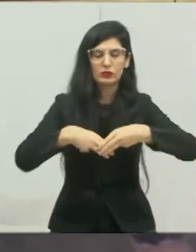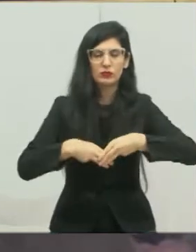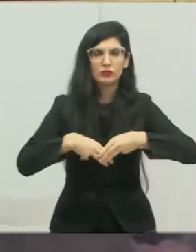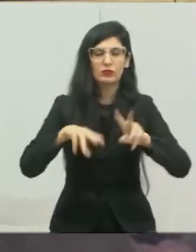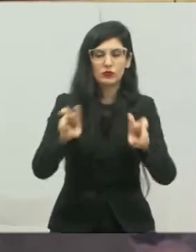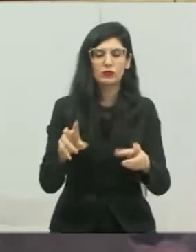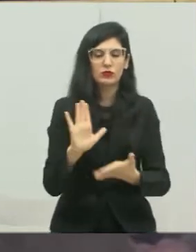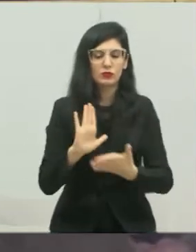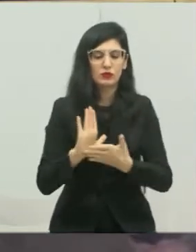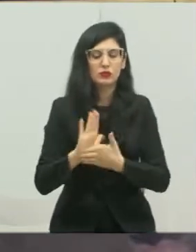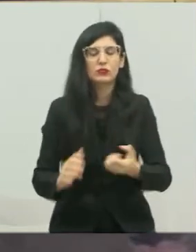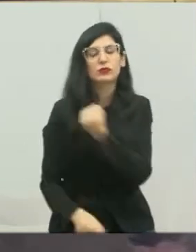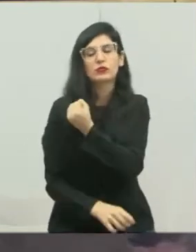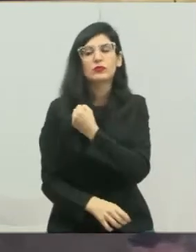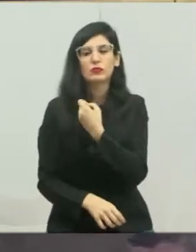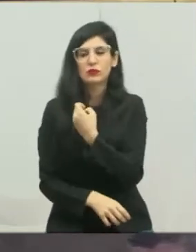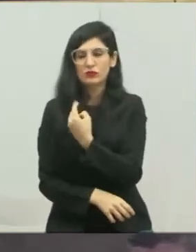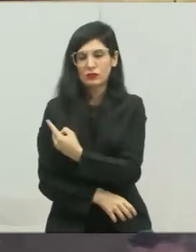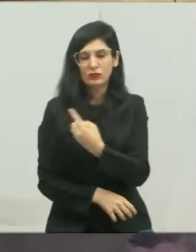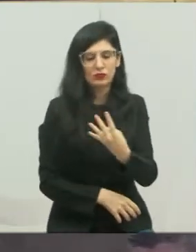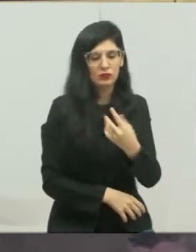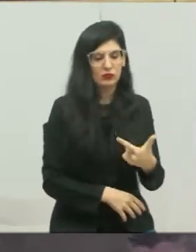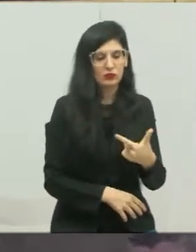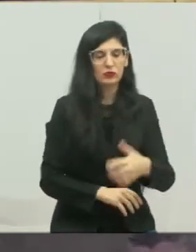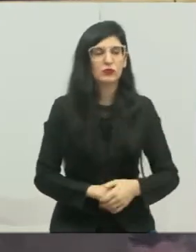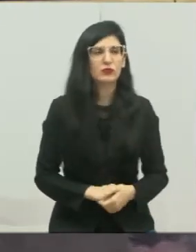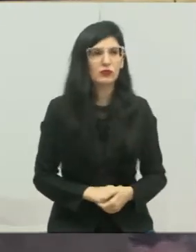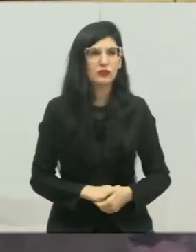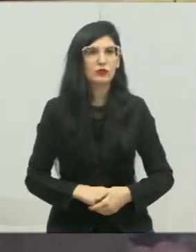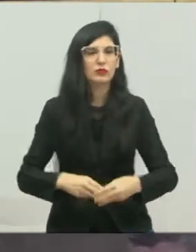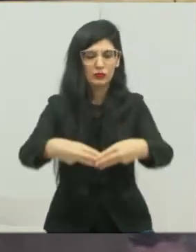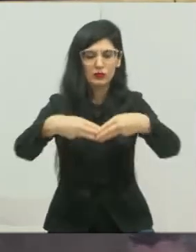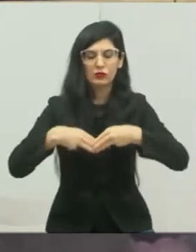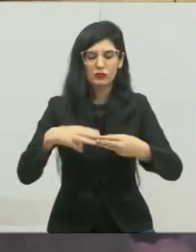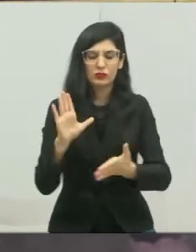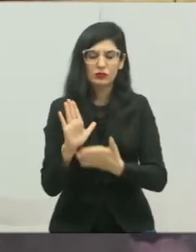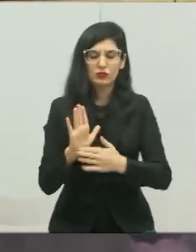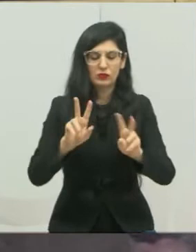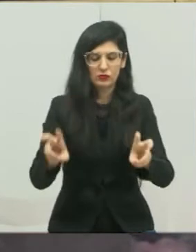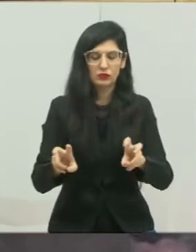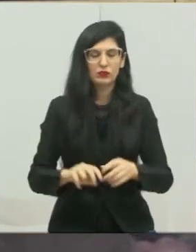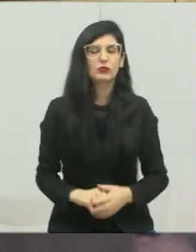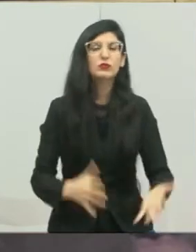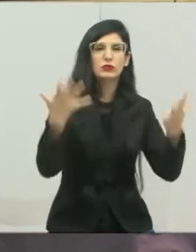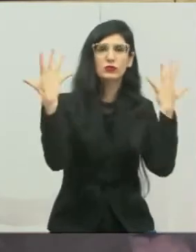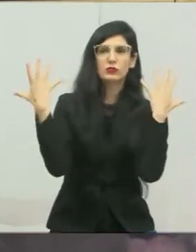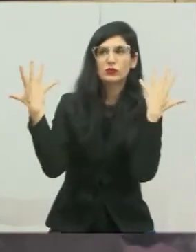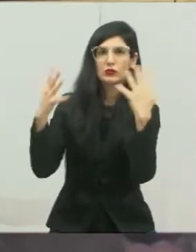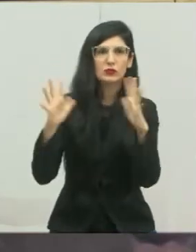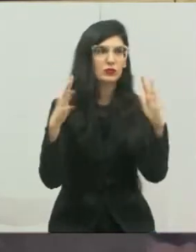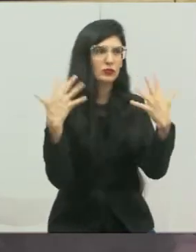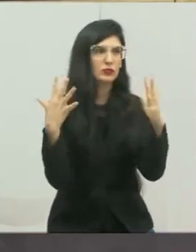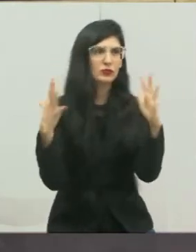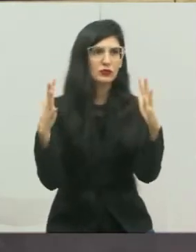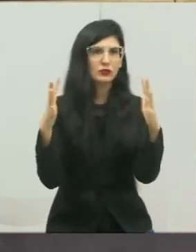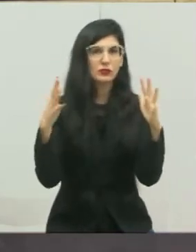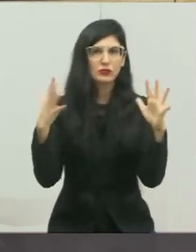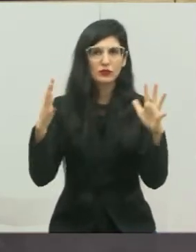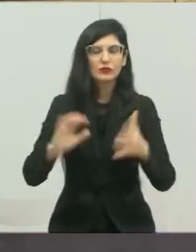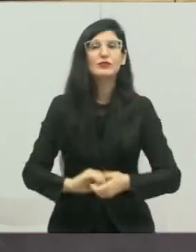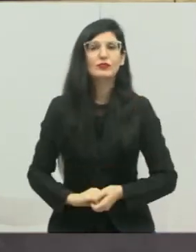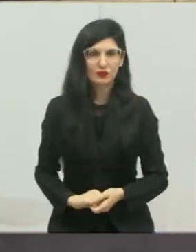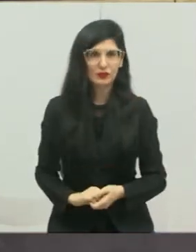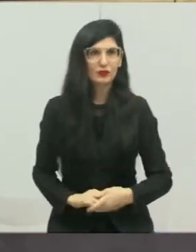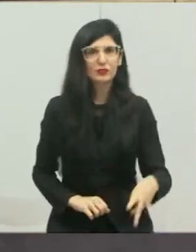Moção número 142, moção de congratulações e aplausos